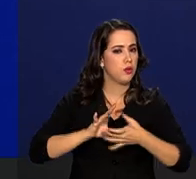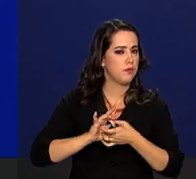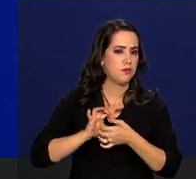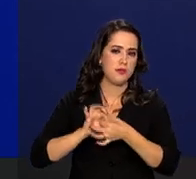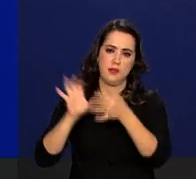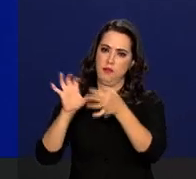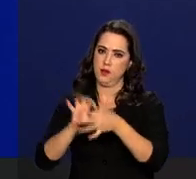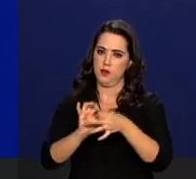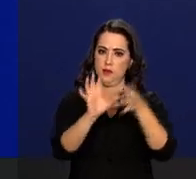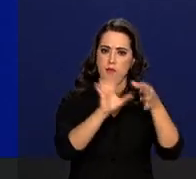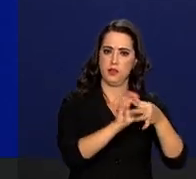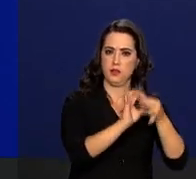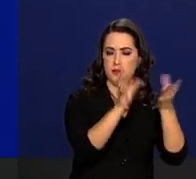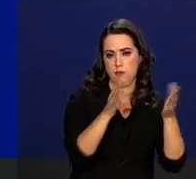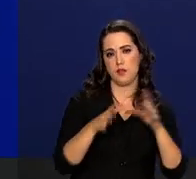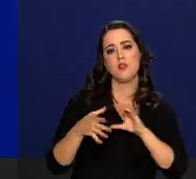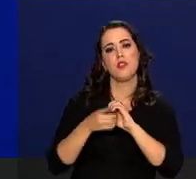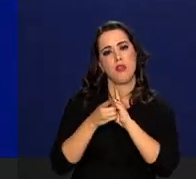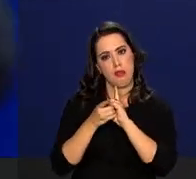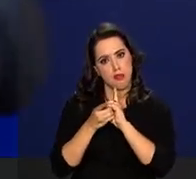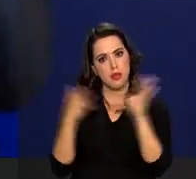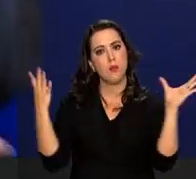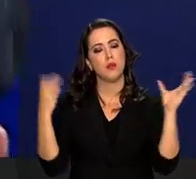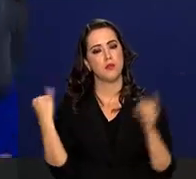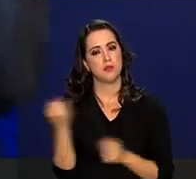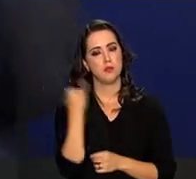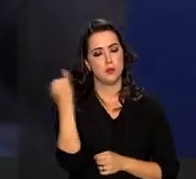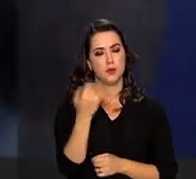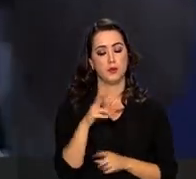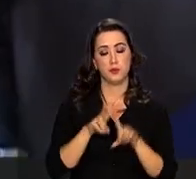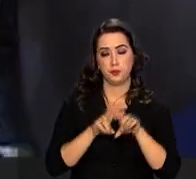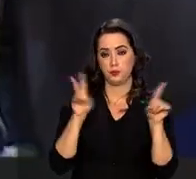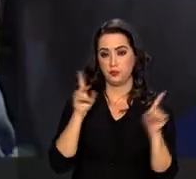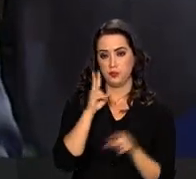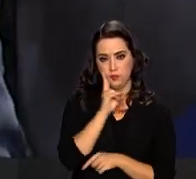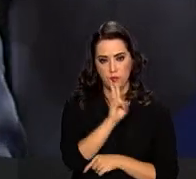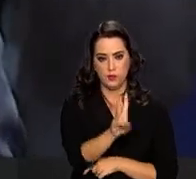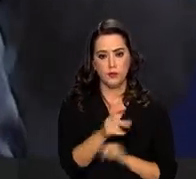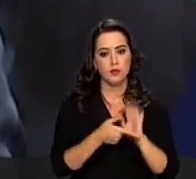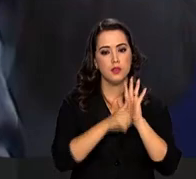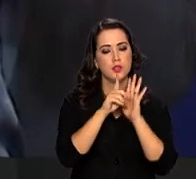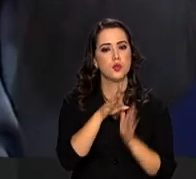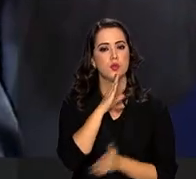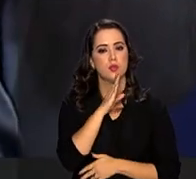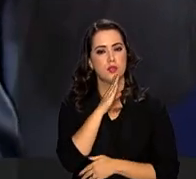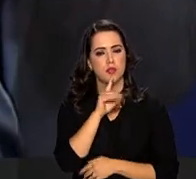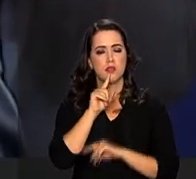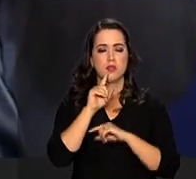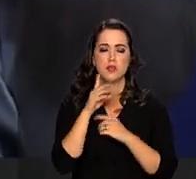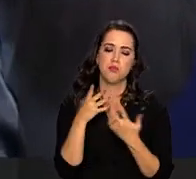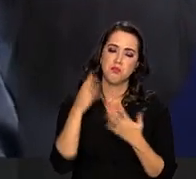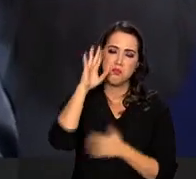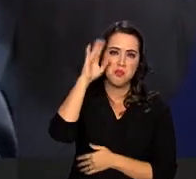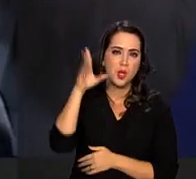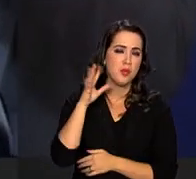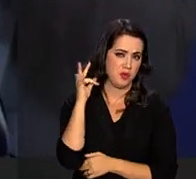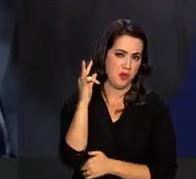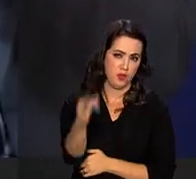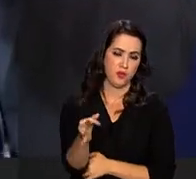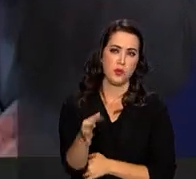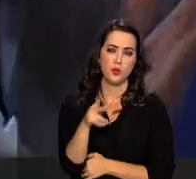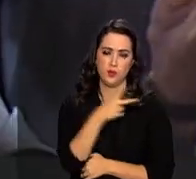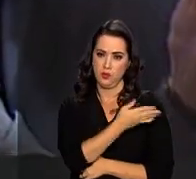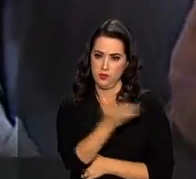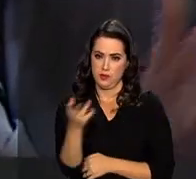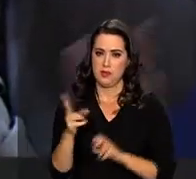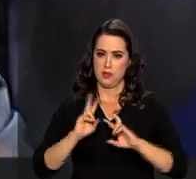eu vejo que até antecipadamente está sendo reconhecido. Eu imaginava que isso deveria ser reconhecido mais adiante, mas já